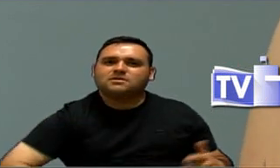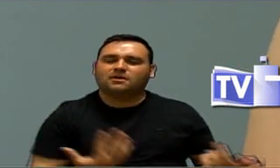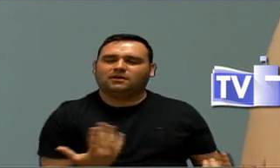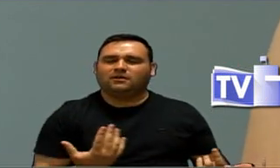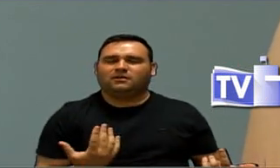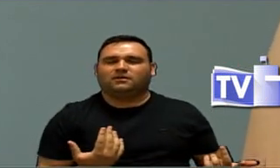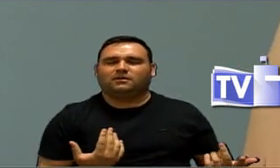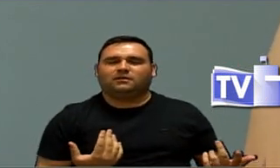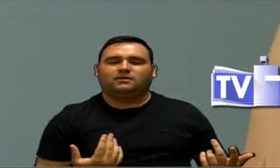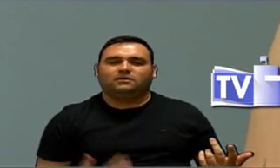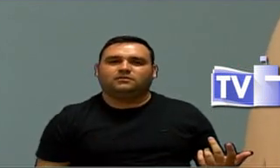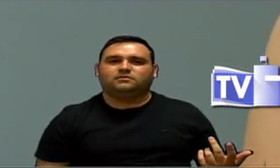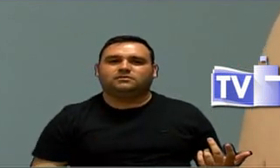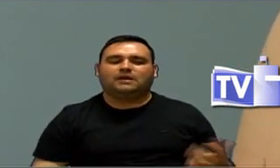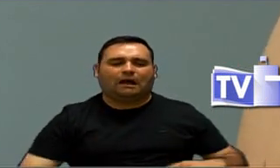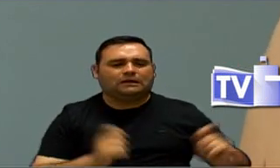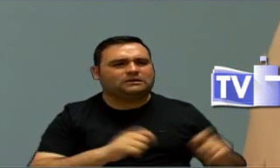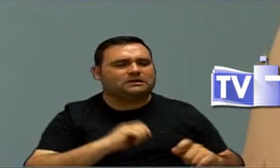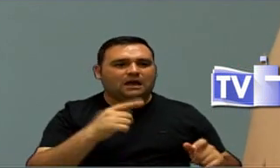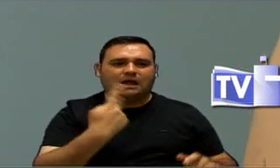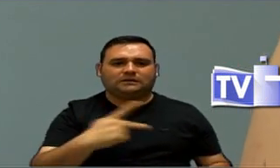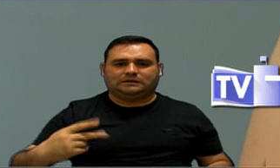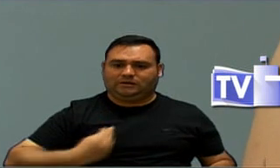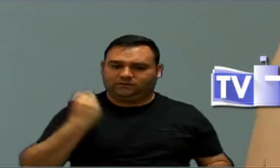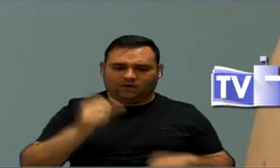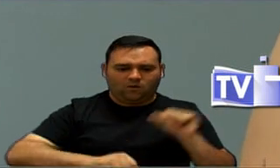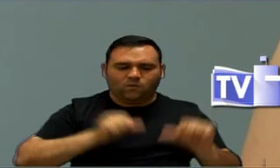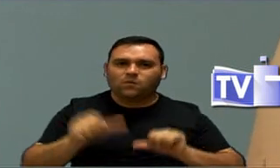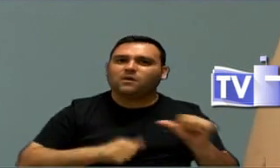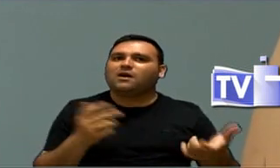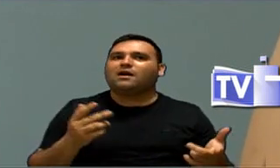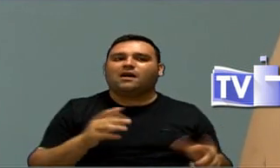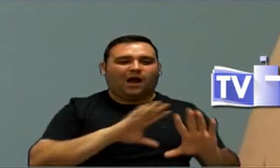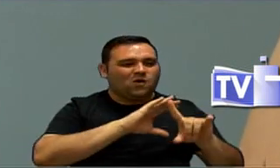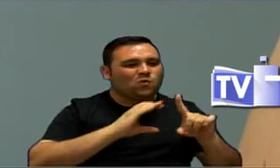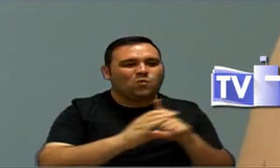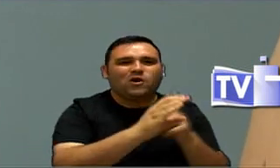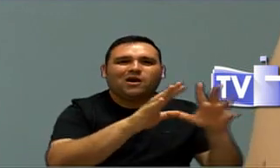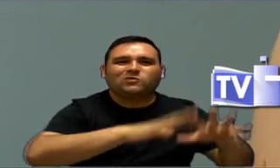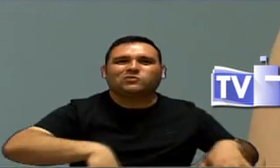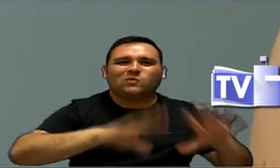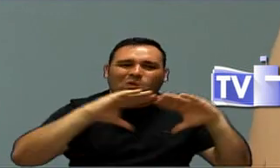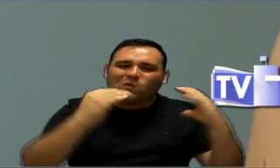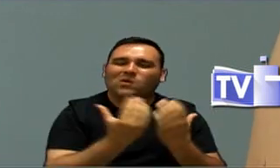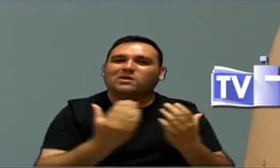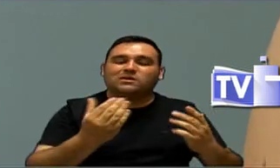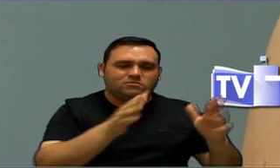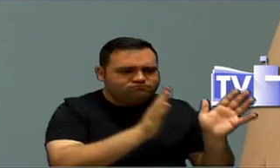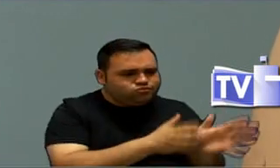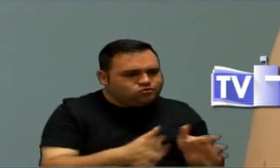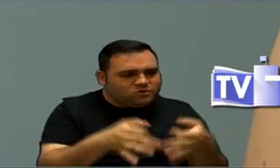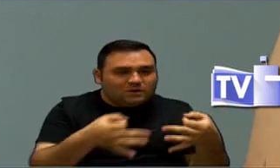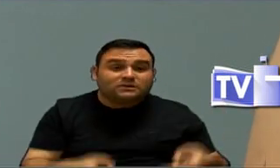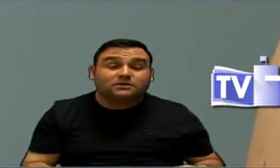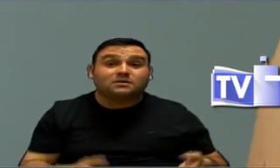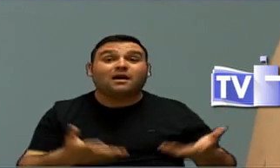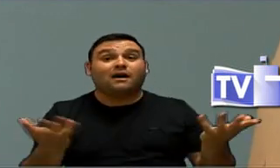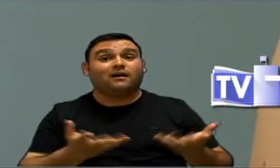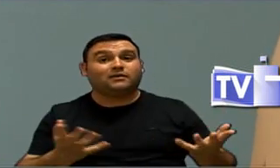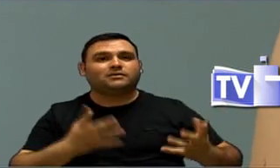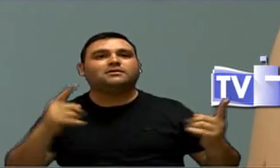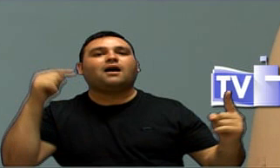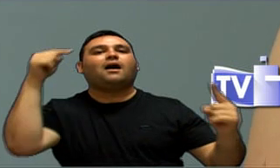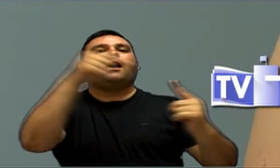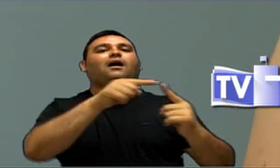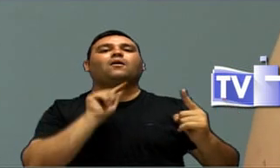né, mudar suas próprias vidas, a vida da comunidade, se organizarem. E o ponto